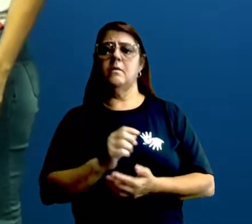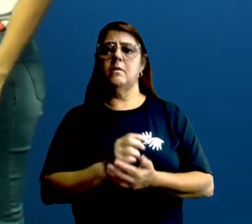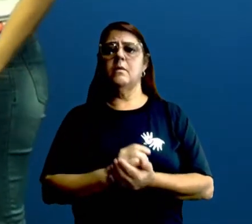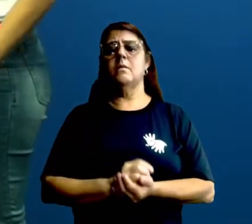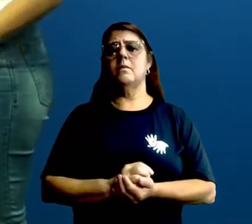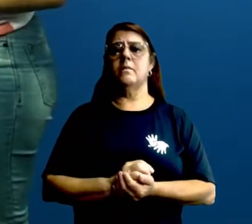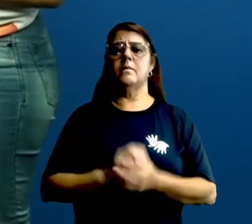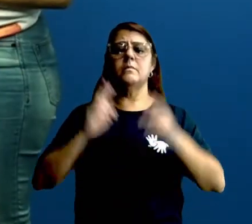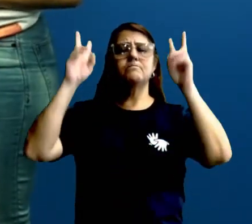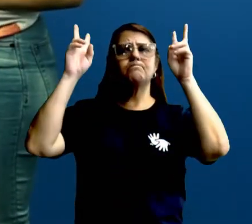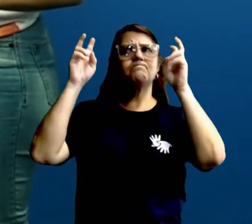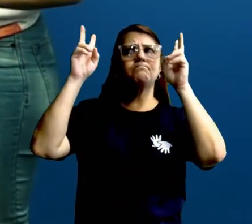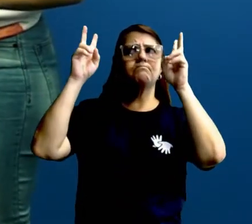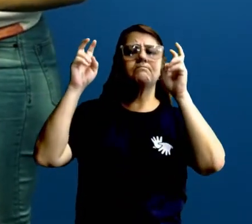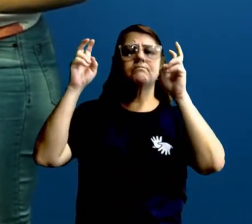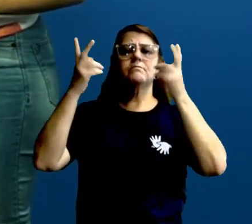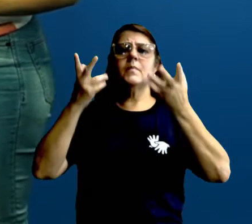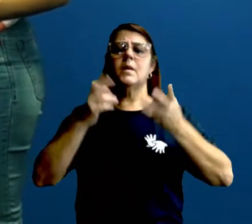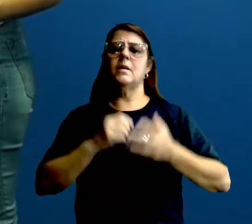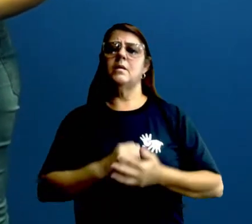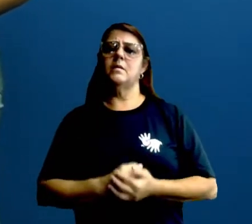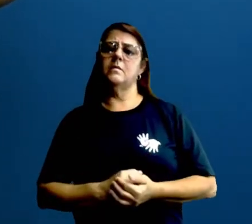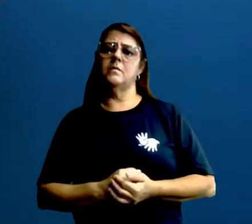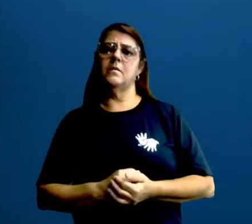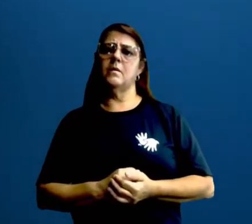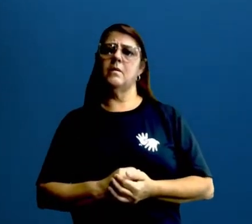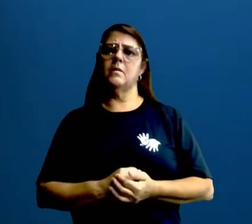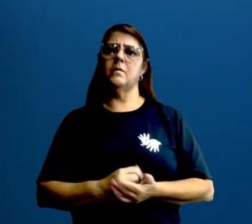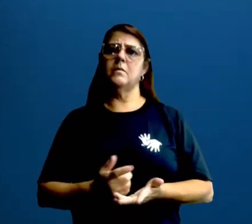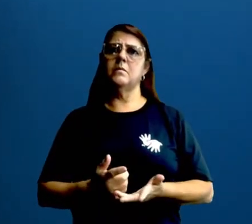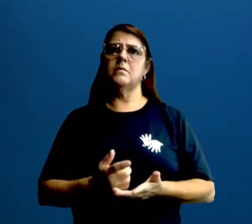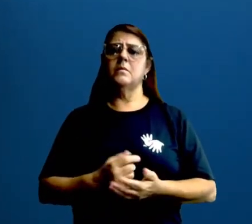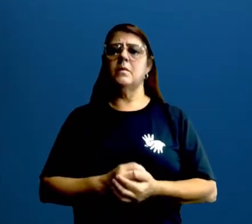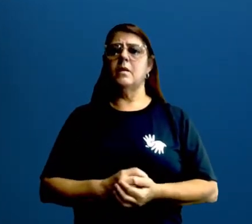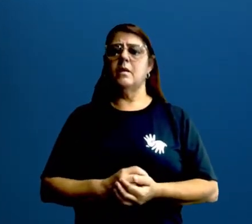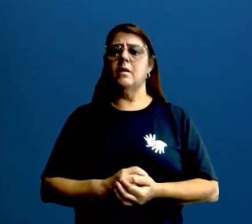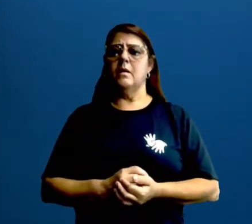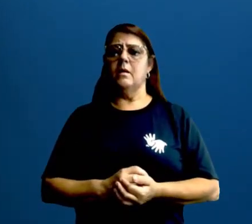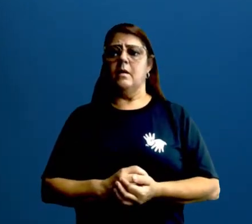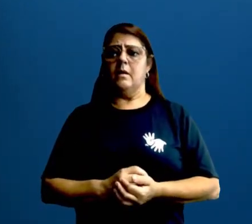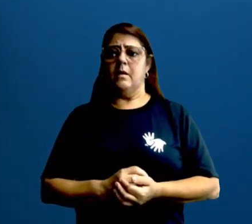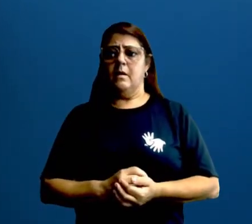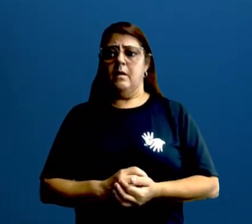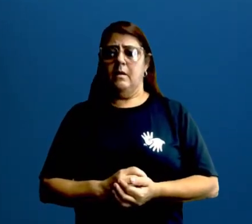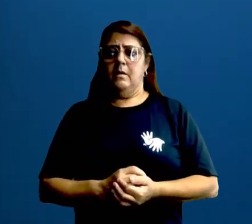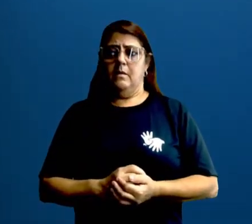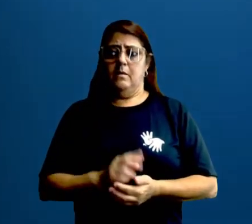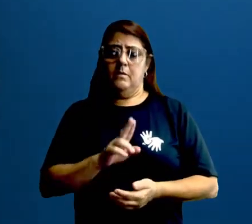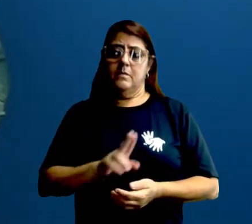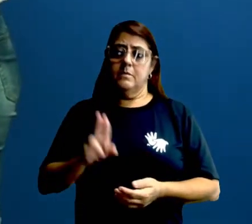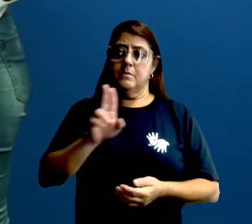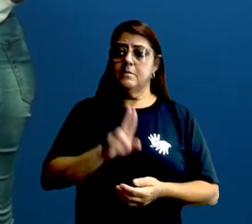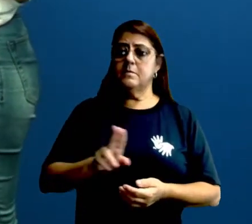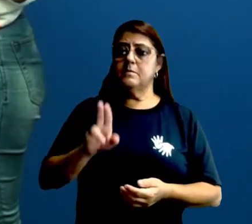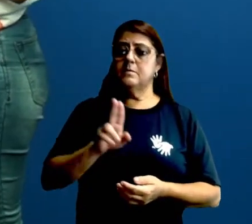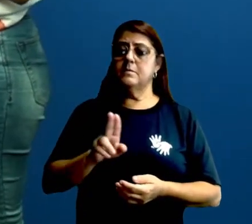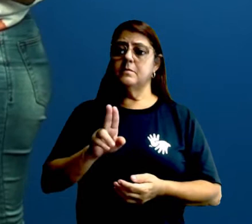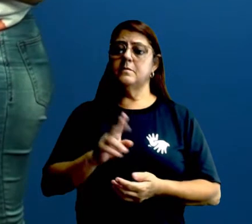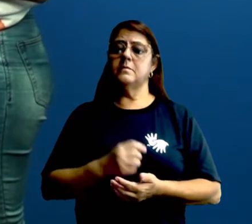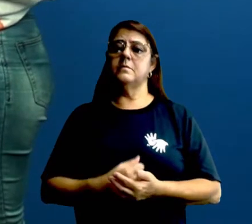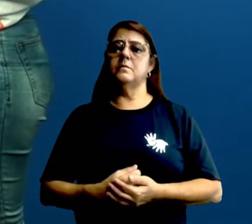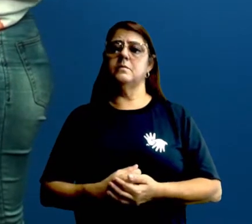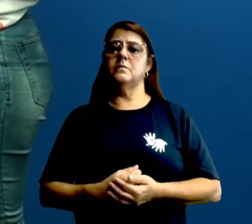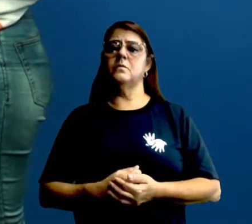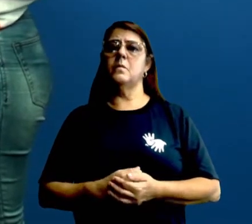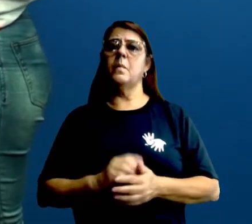esse conceito. Então, esse conceito ou termo, ele é utilizado